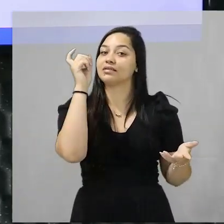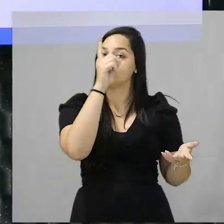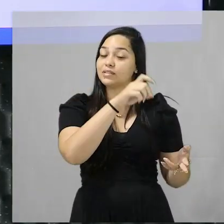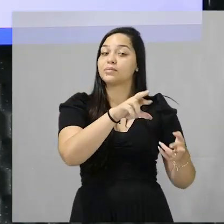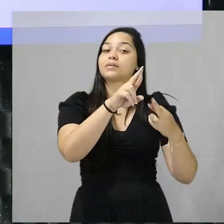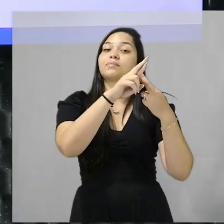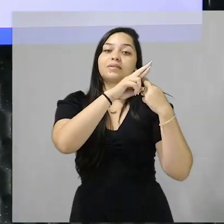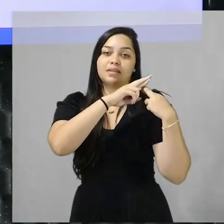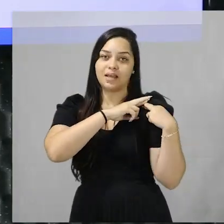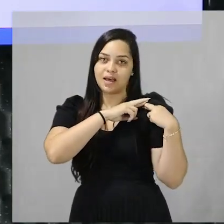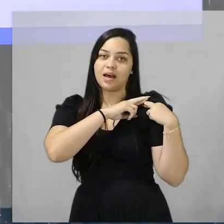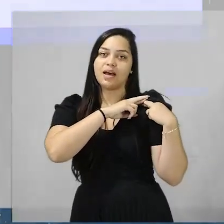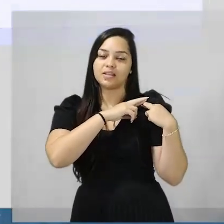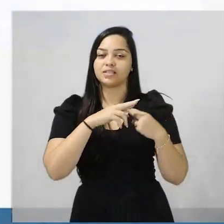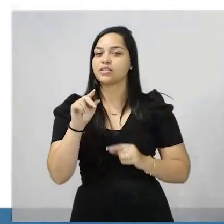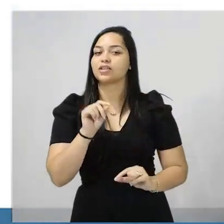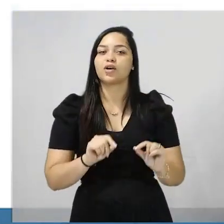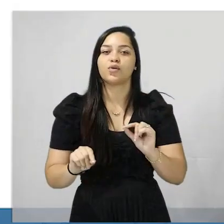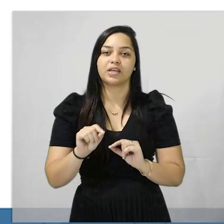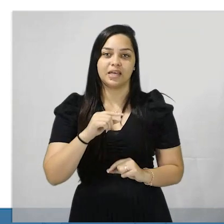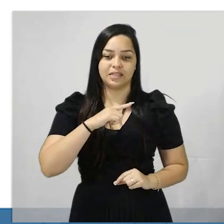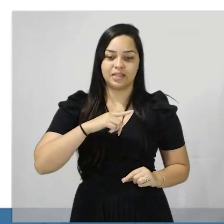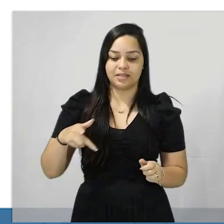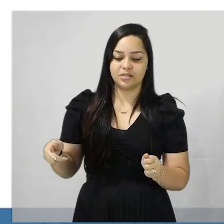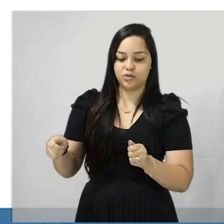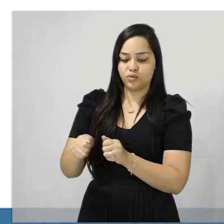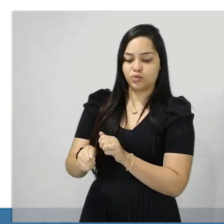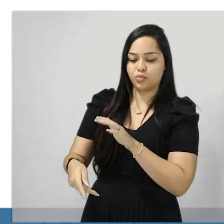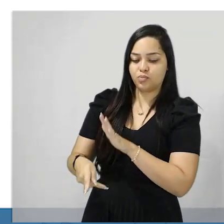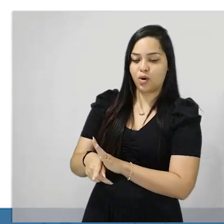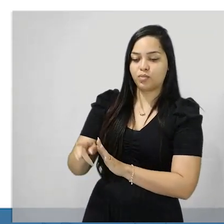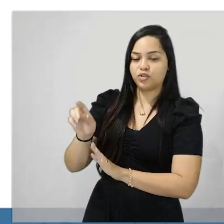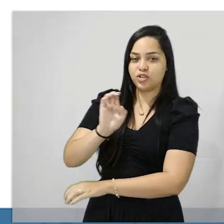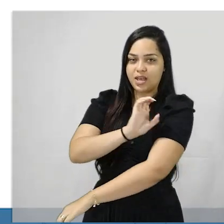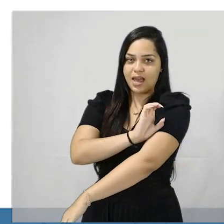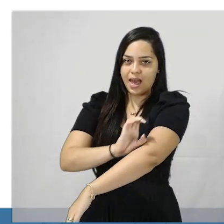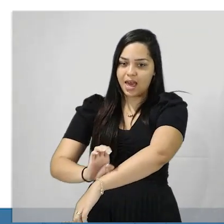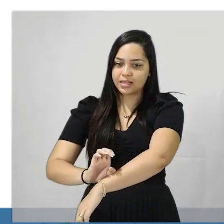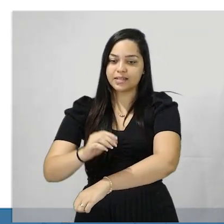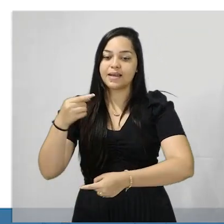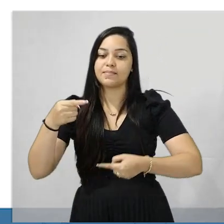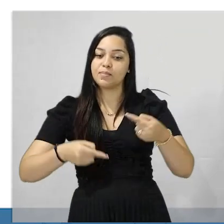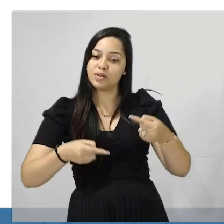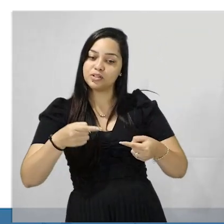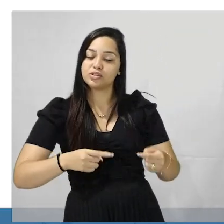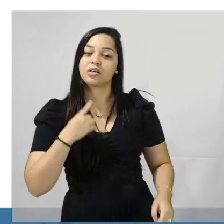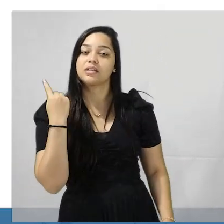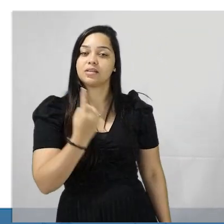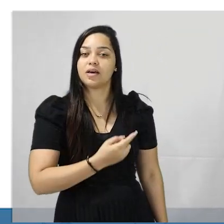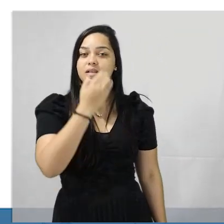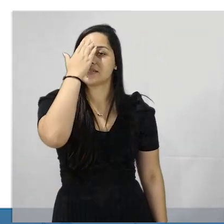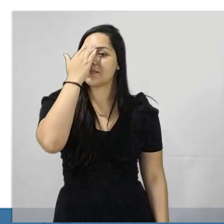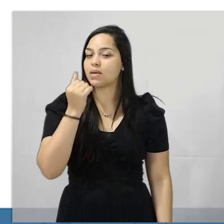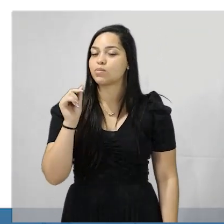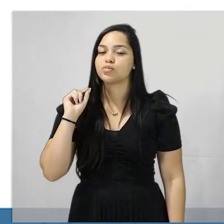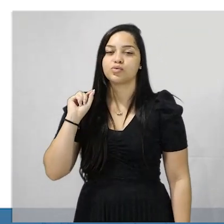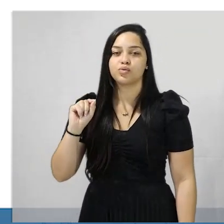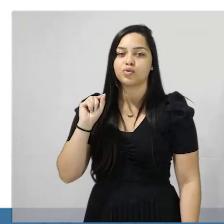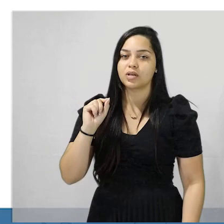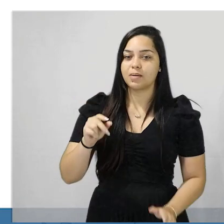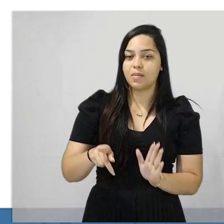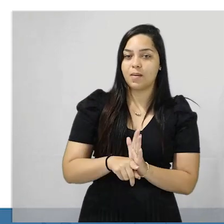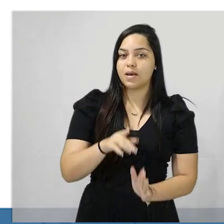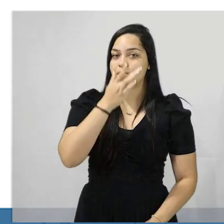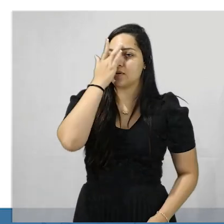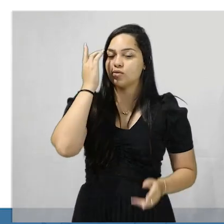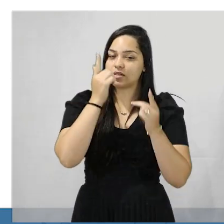tarefa, que é fazer essa junção entre ética e política. Nós sabemos que os antigos, os